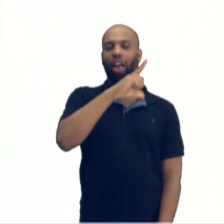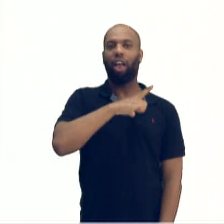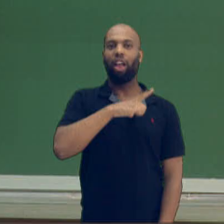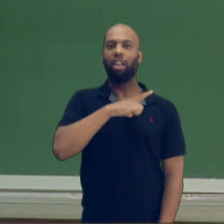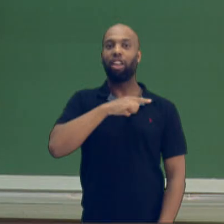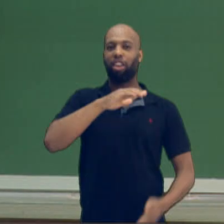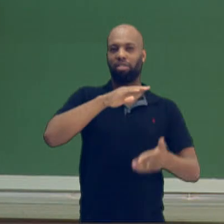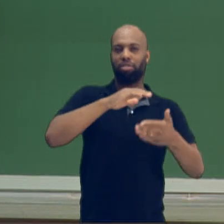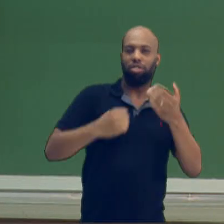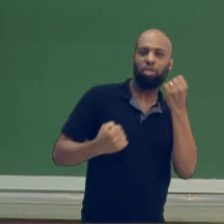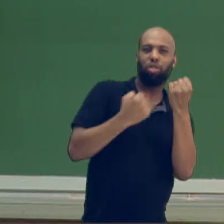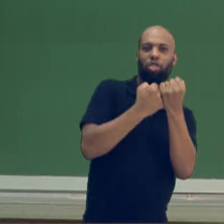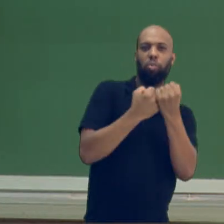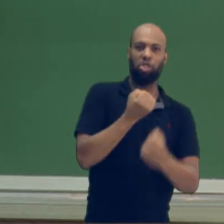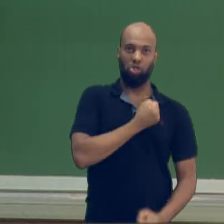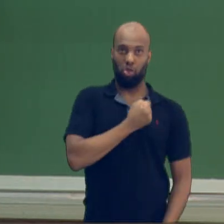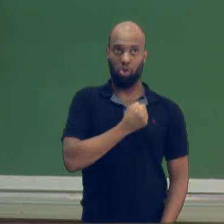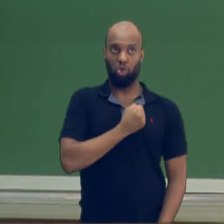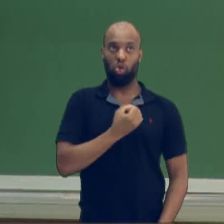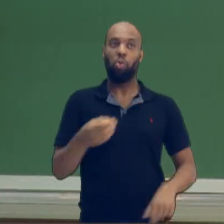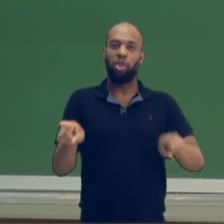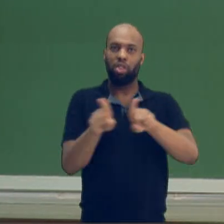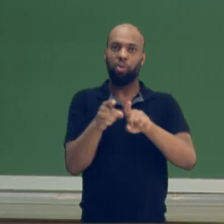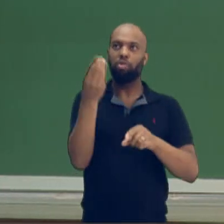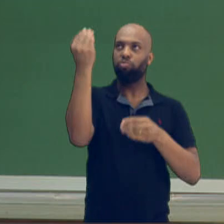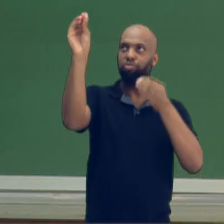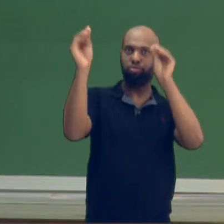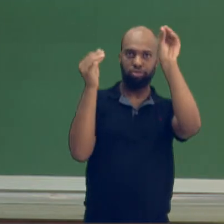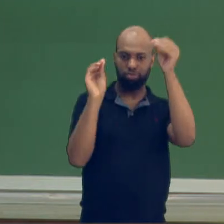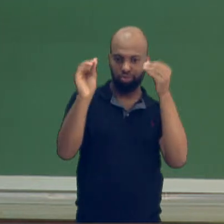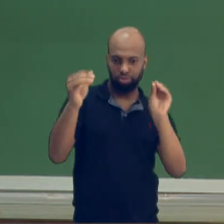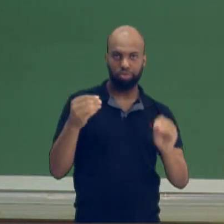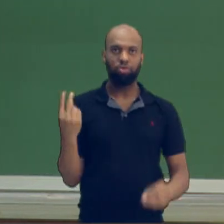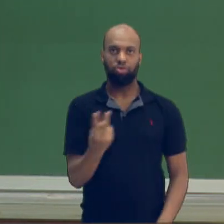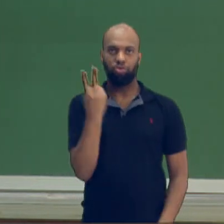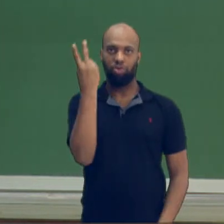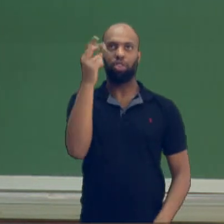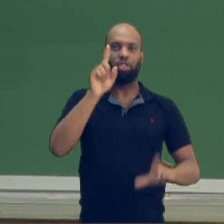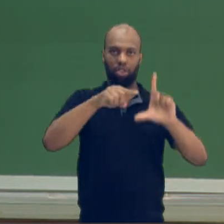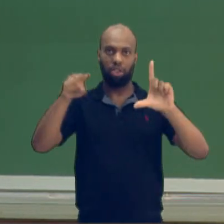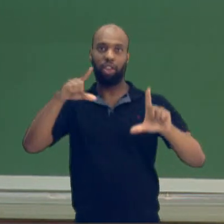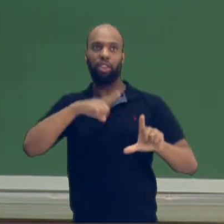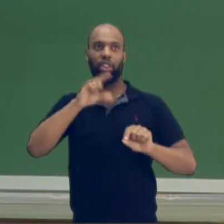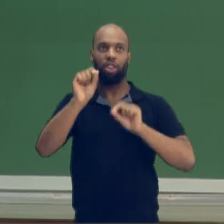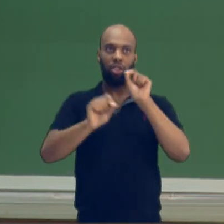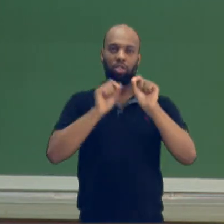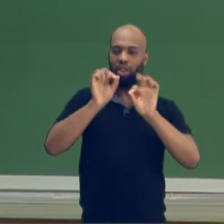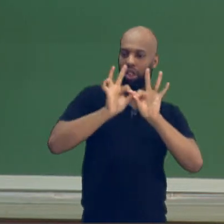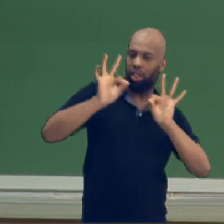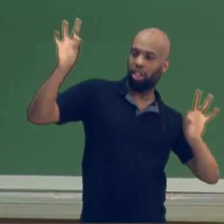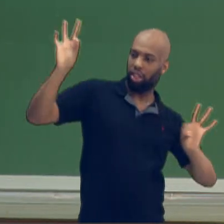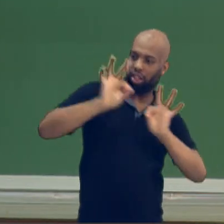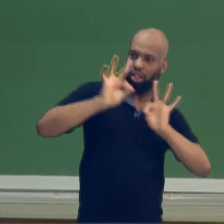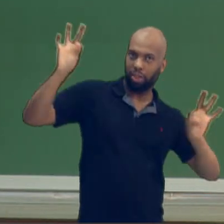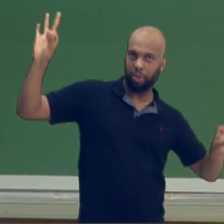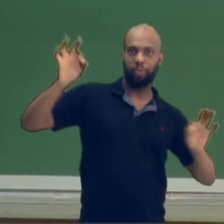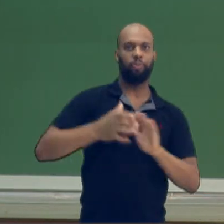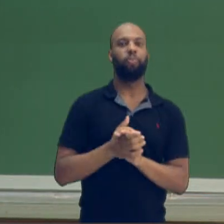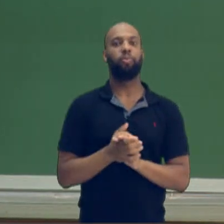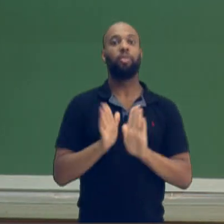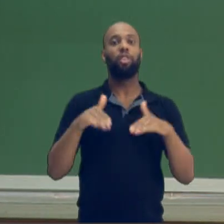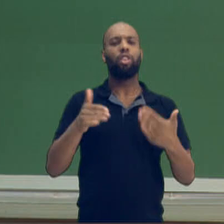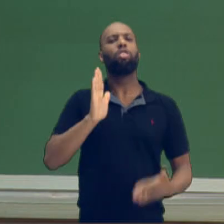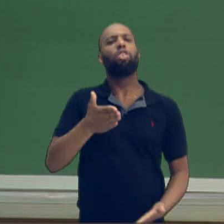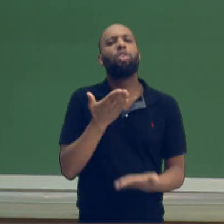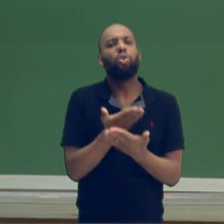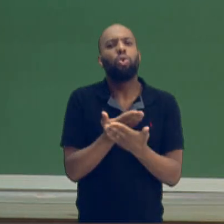os valores, coloco esses valores dentro do meu gráfico, vou ter a minha reta oblíqua aos eixos. Perfeito? A gente já